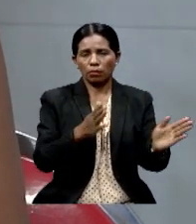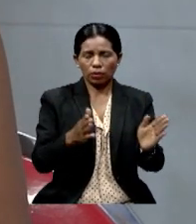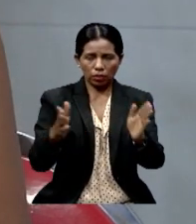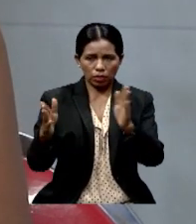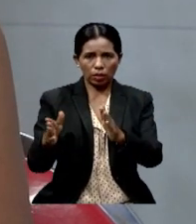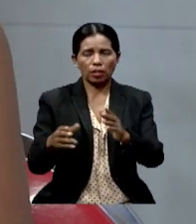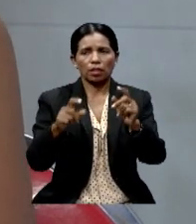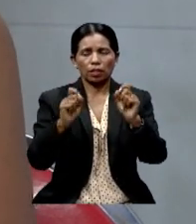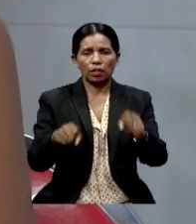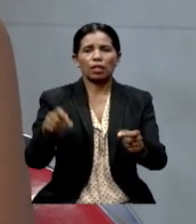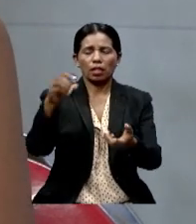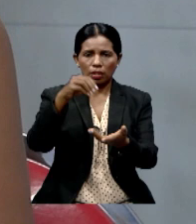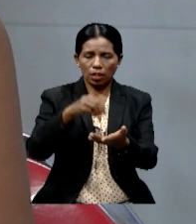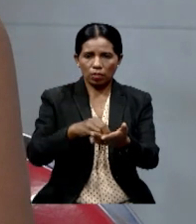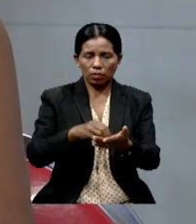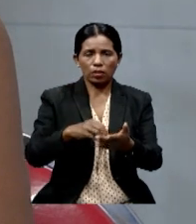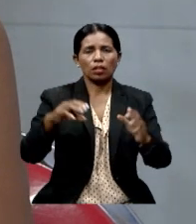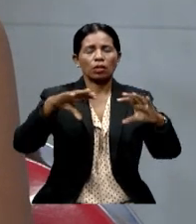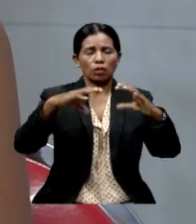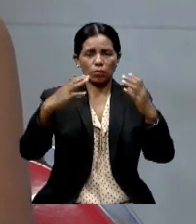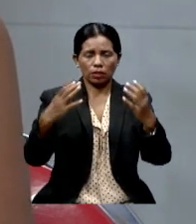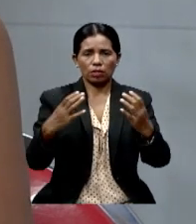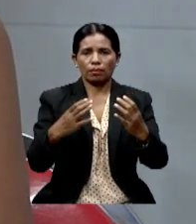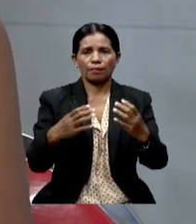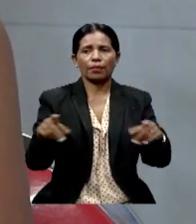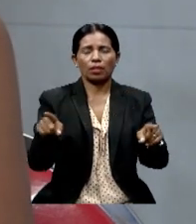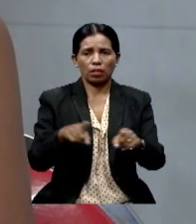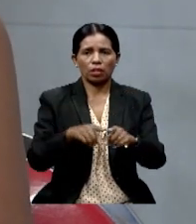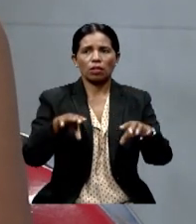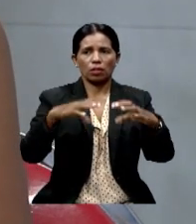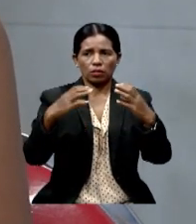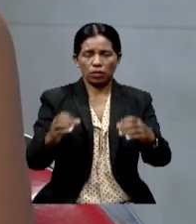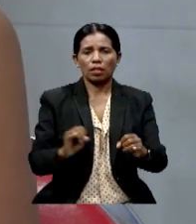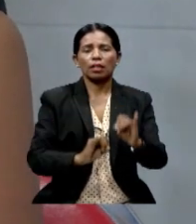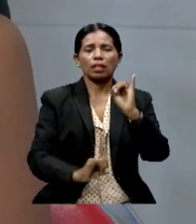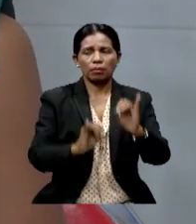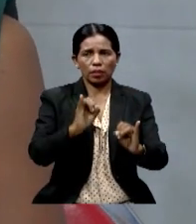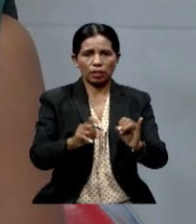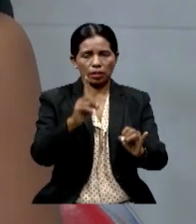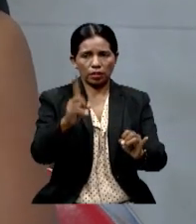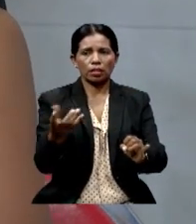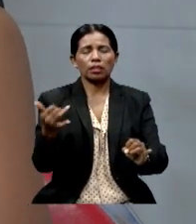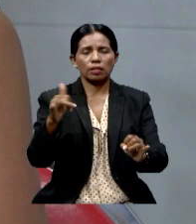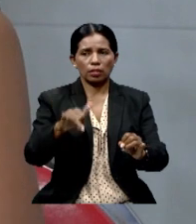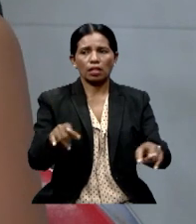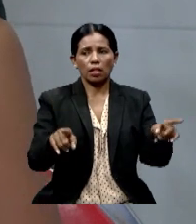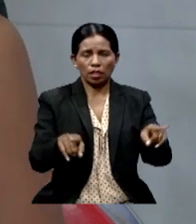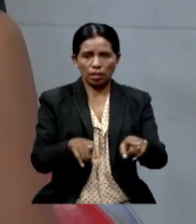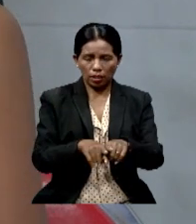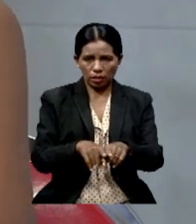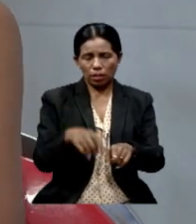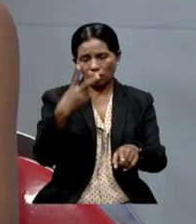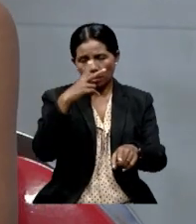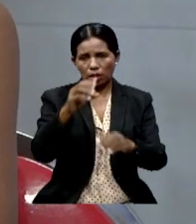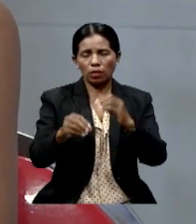be tem que cria comissão event hanesa comissão independente ida na be que sira mak sai painel ba atu